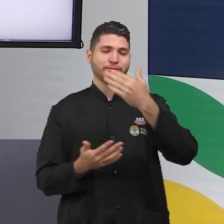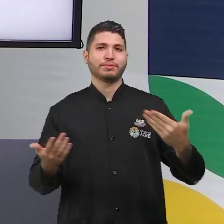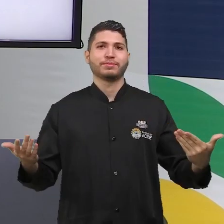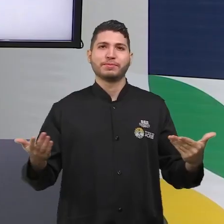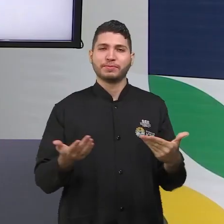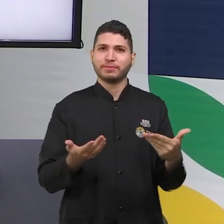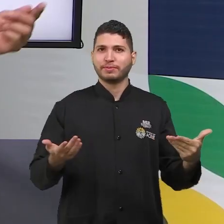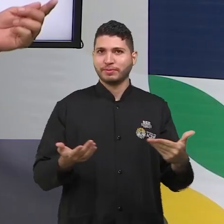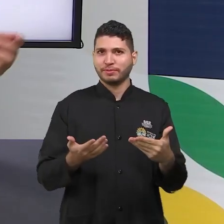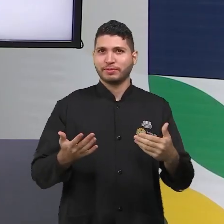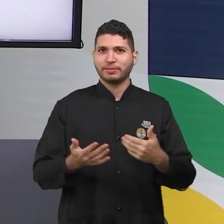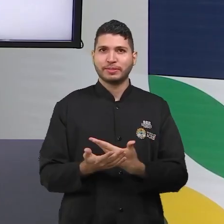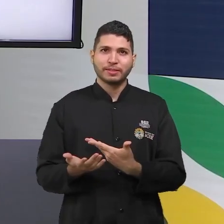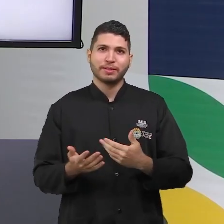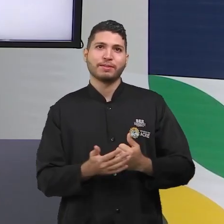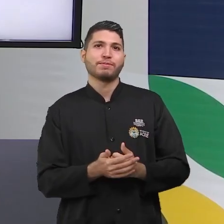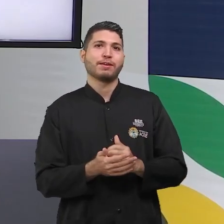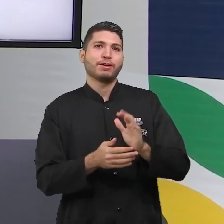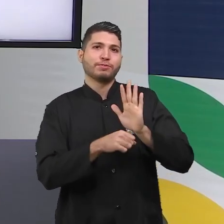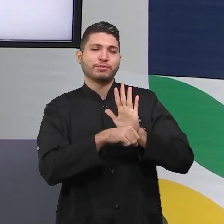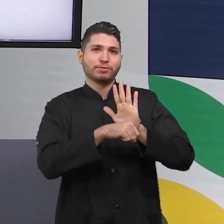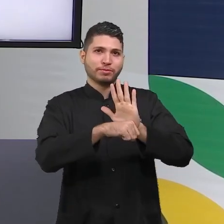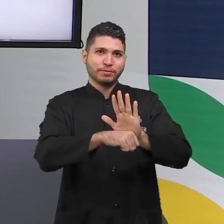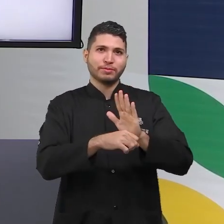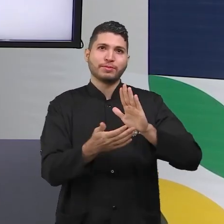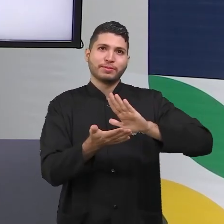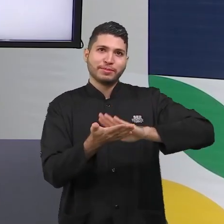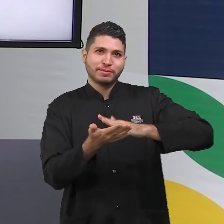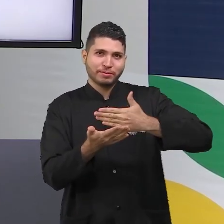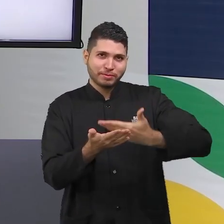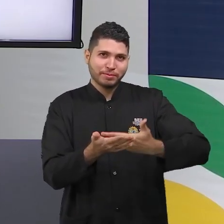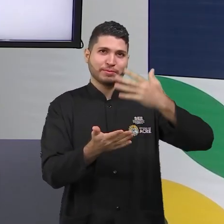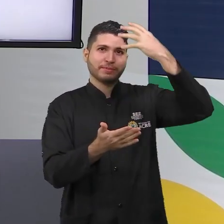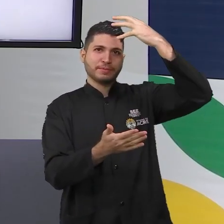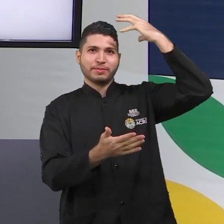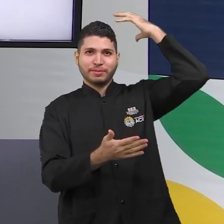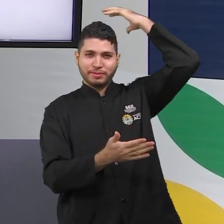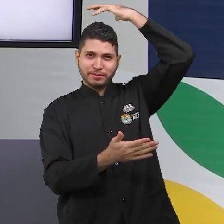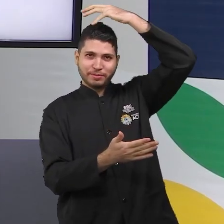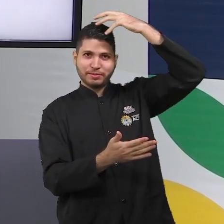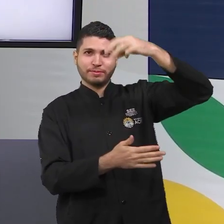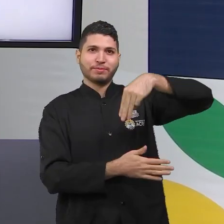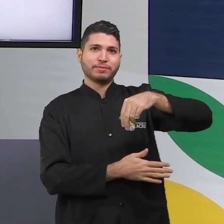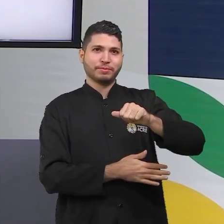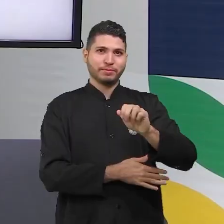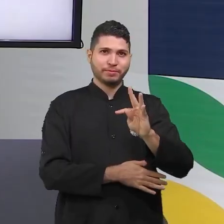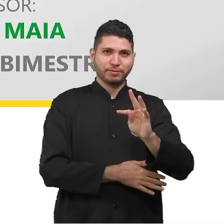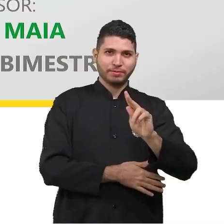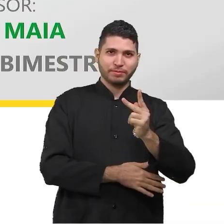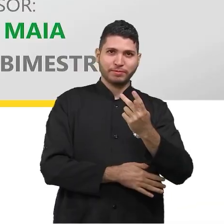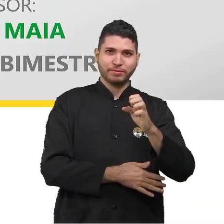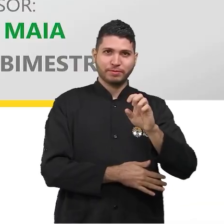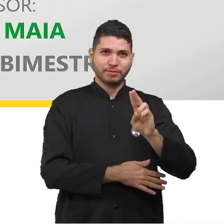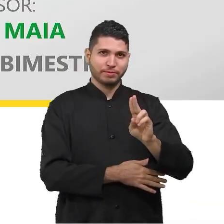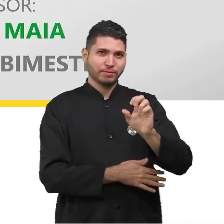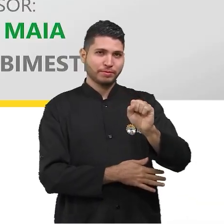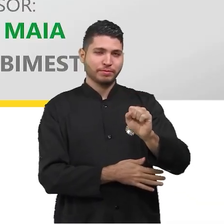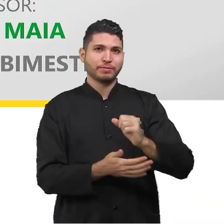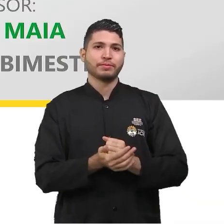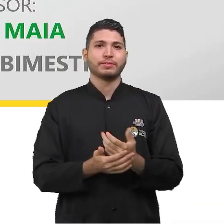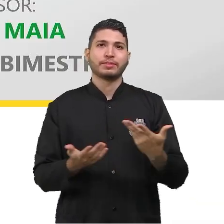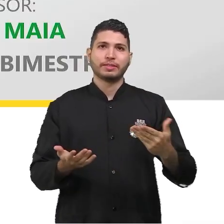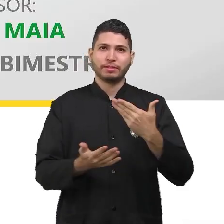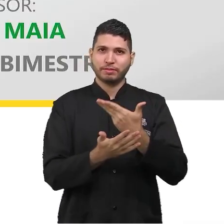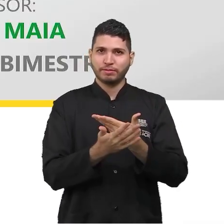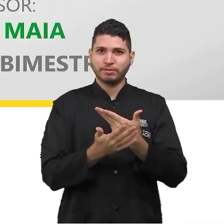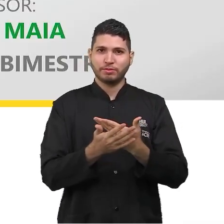tendo a colaboração aqui do intérprete Mateus e o nosso título da unidade de hoje,